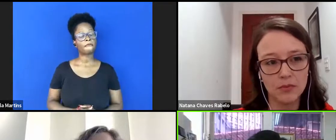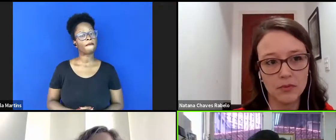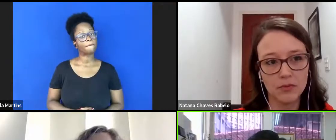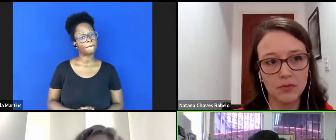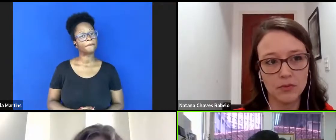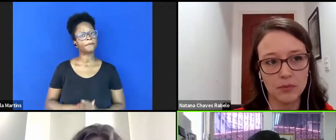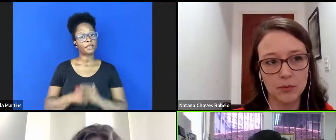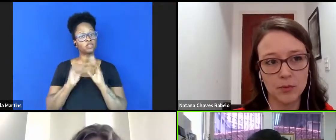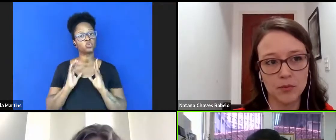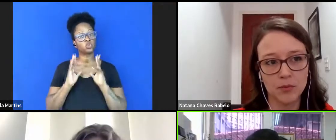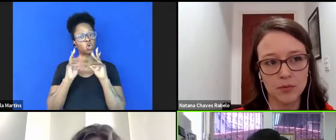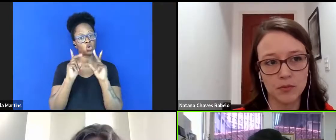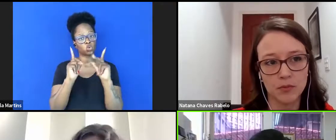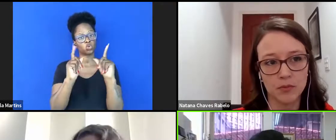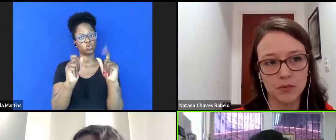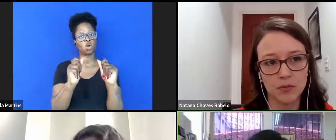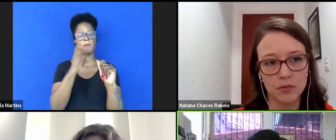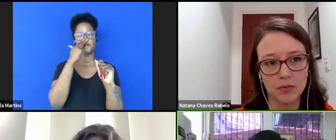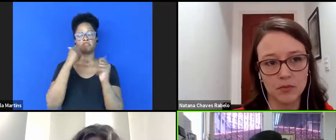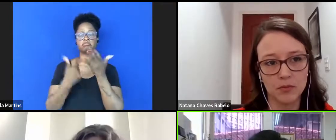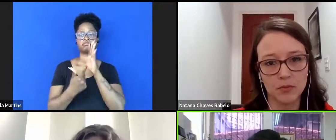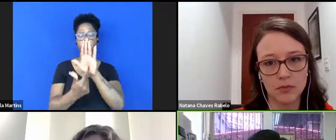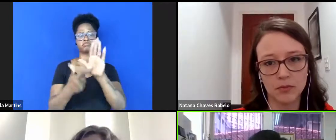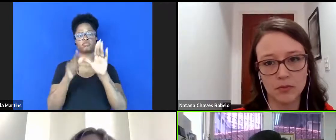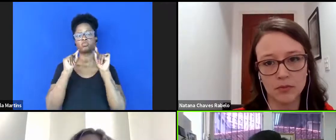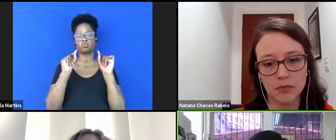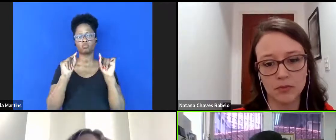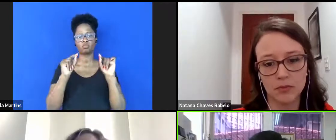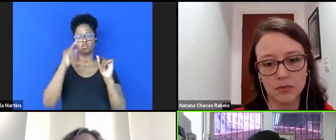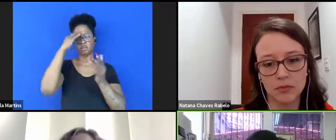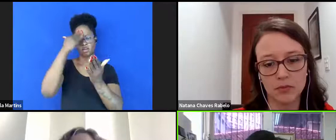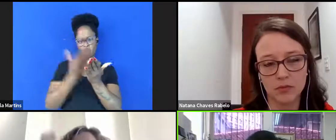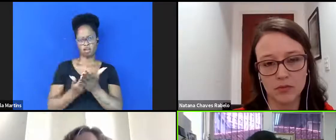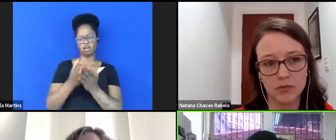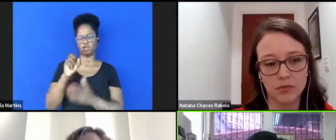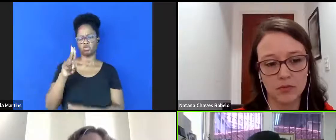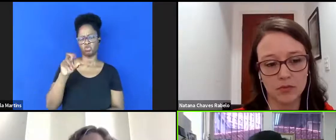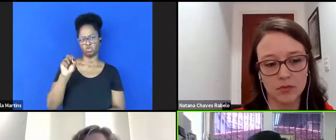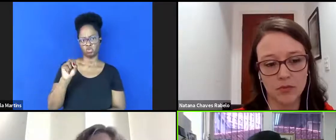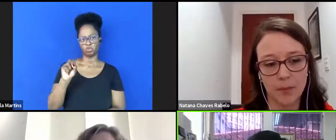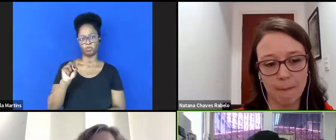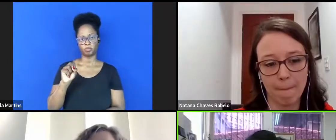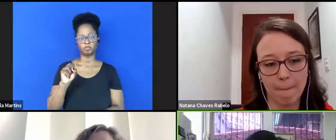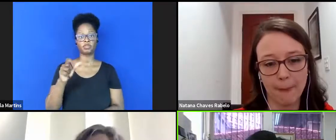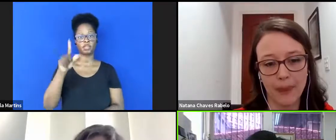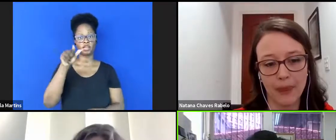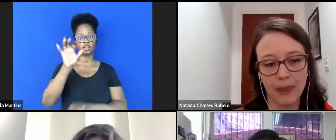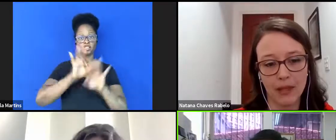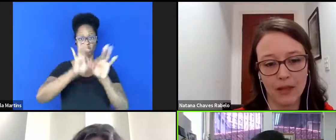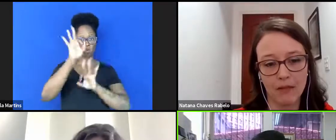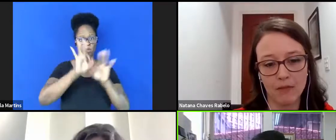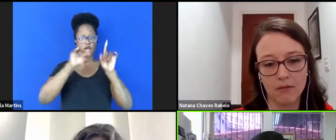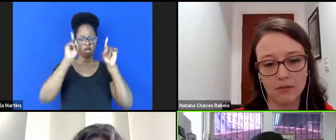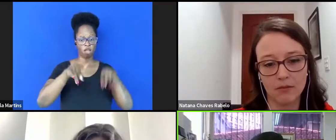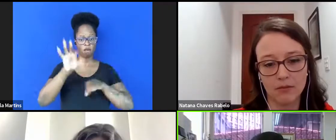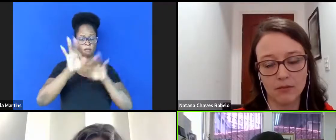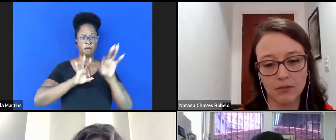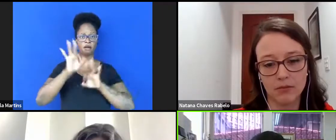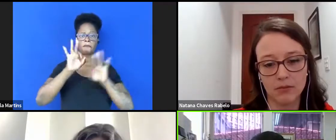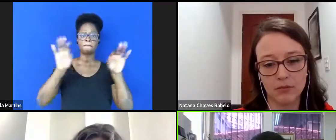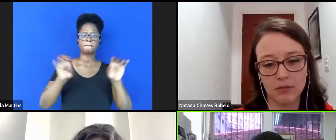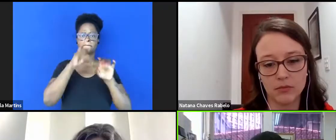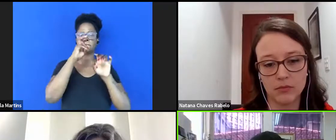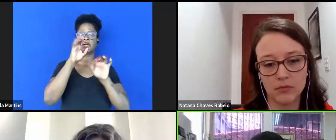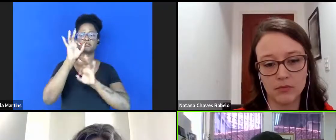Todos apontam para aqueles que acreditam no SUS. Esse projeto foi um projeto estruturante no